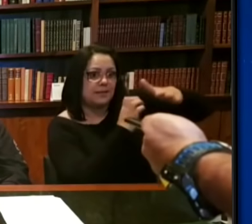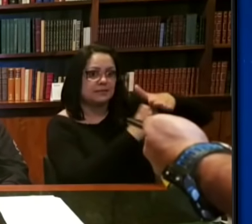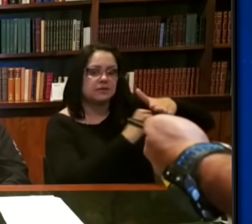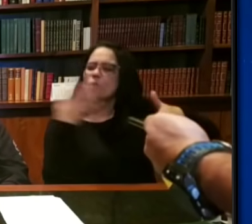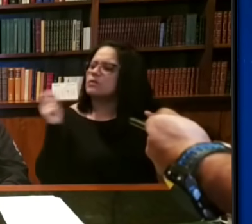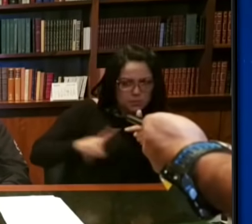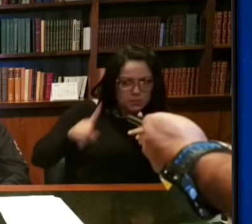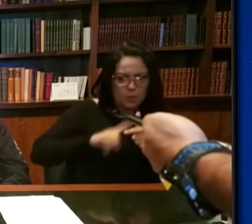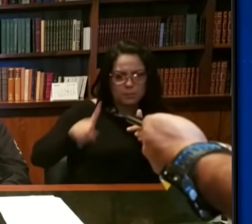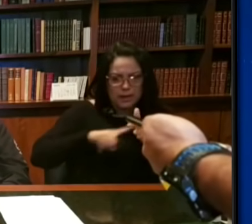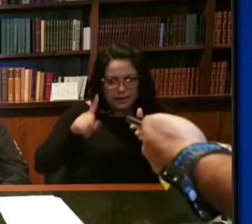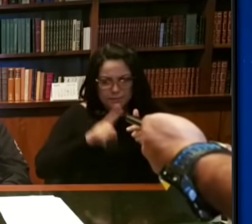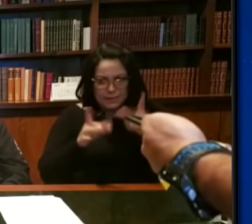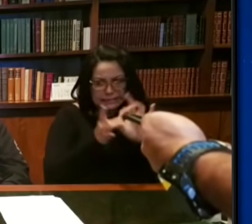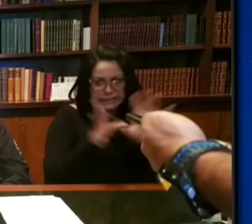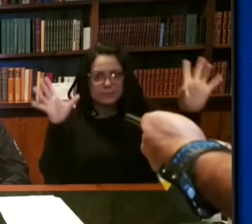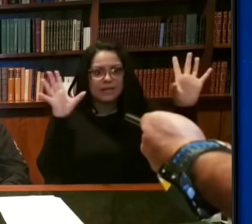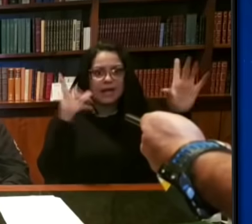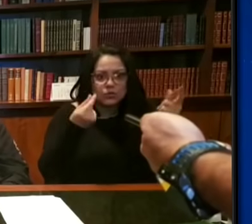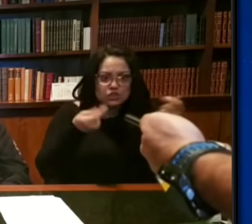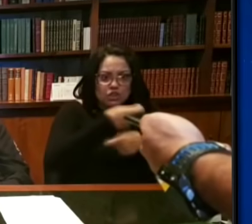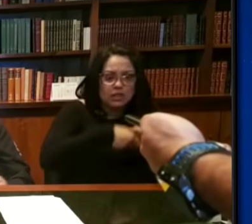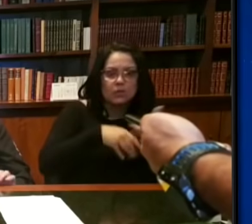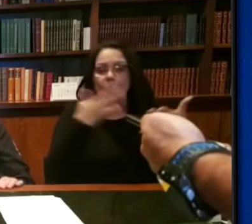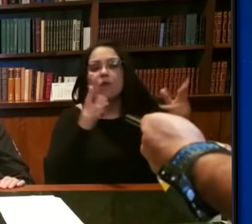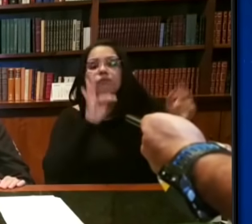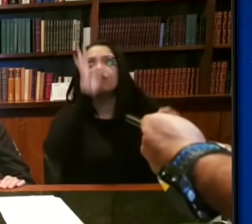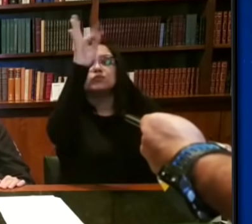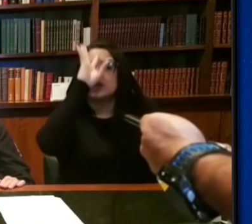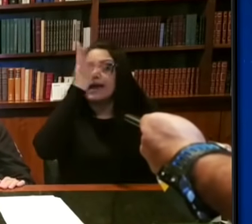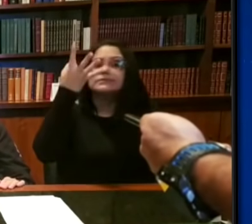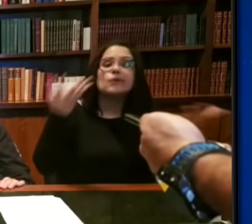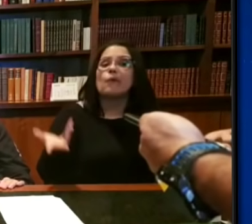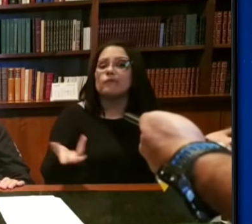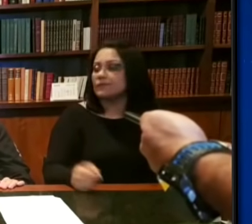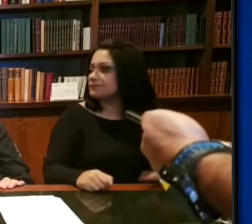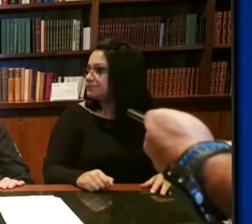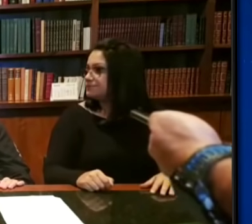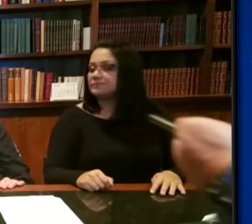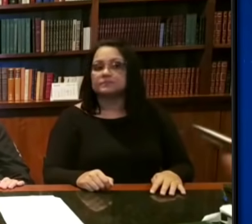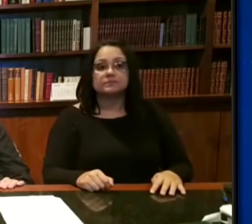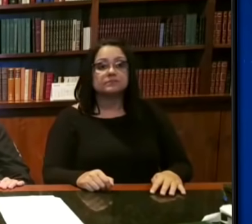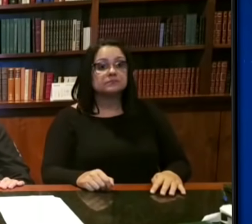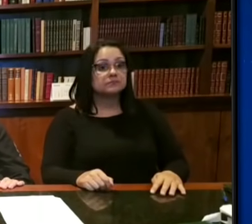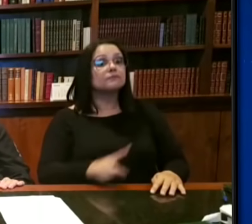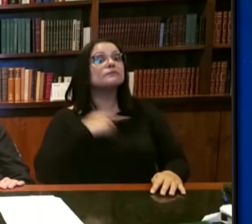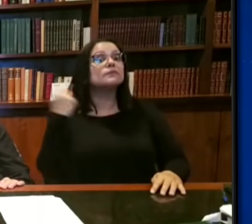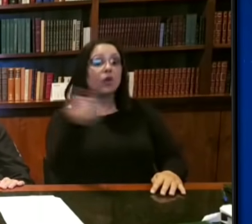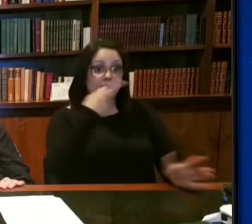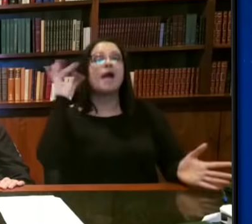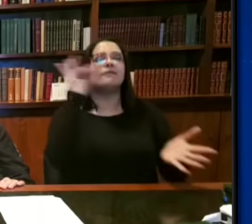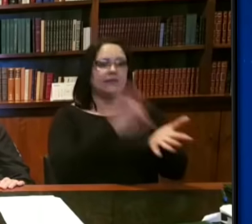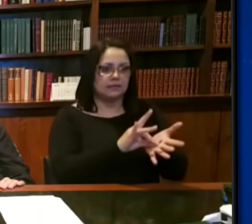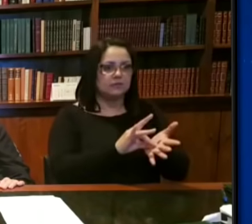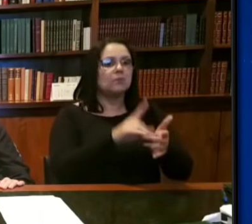qual a situação, ministro? Ou a ação desse dinheiro e qual a previsão? Quando isso vai ser solucionado? Nós falamos a verdade. Houve um